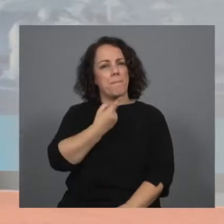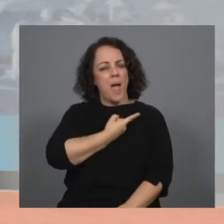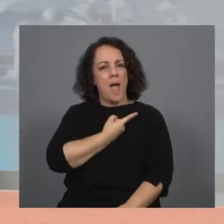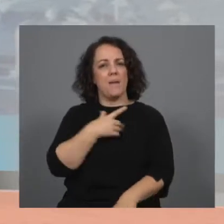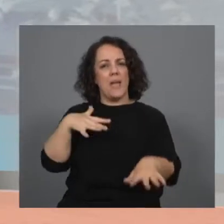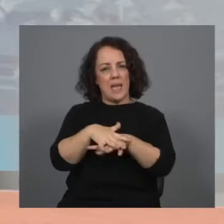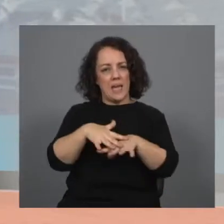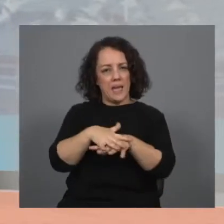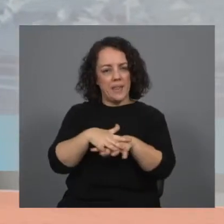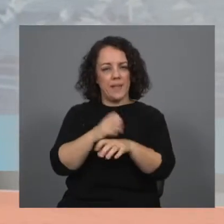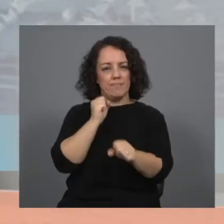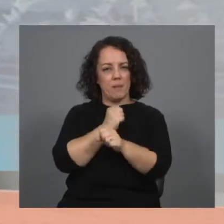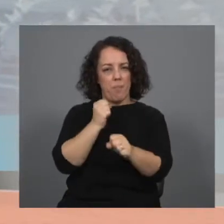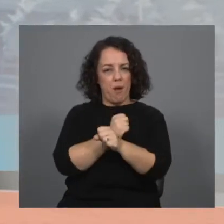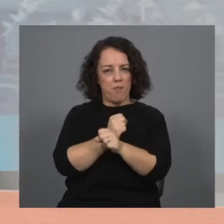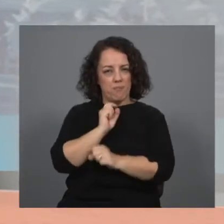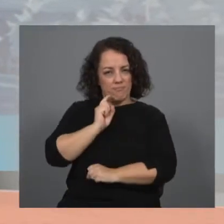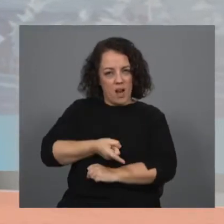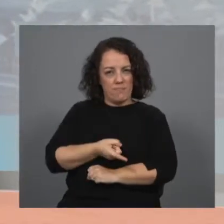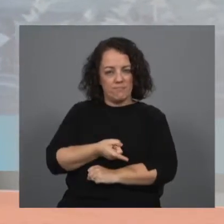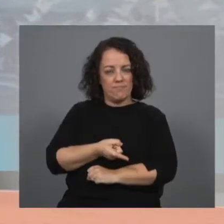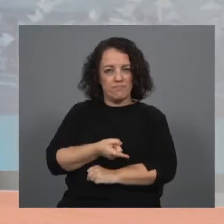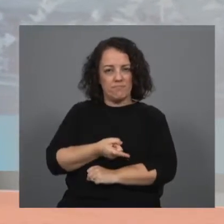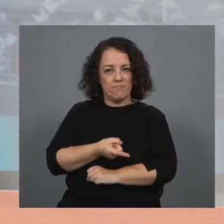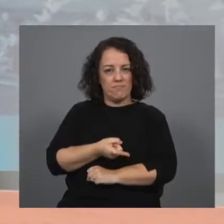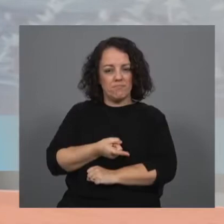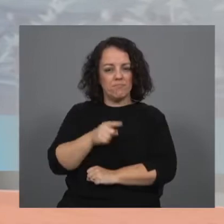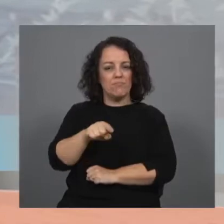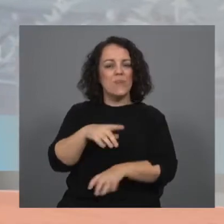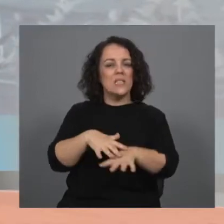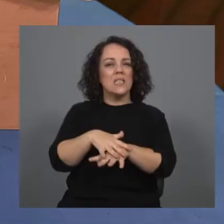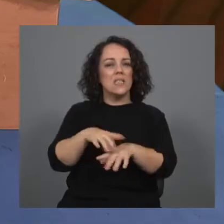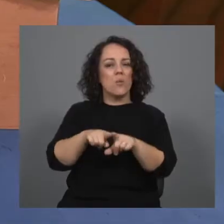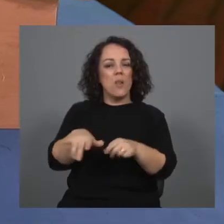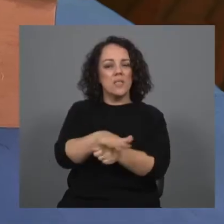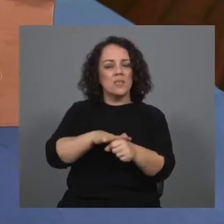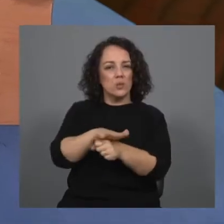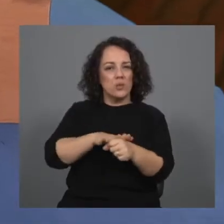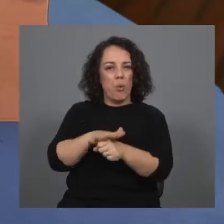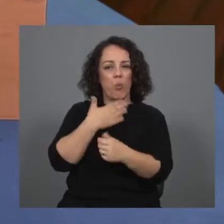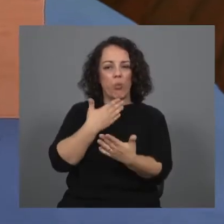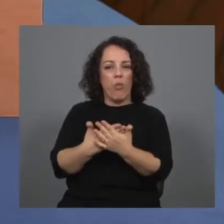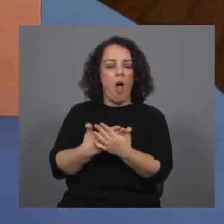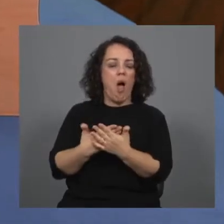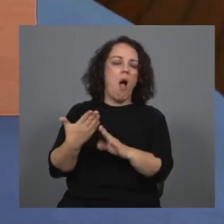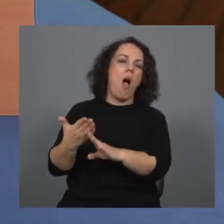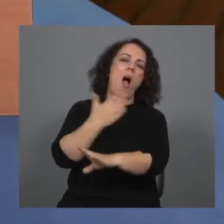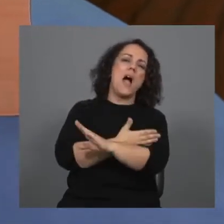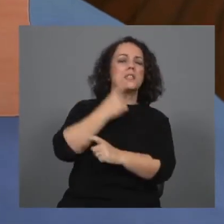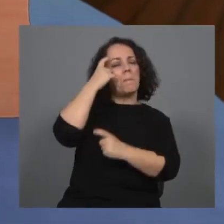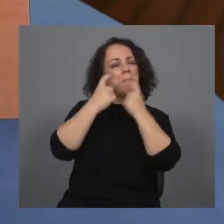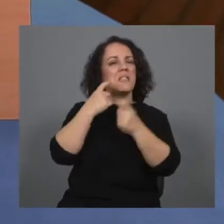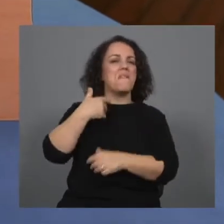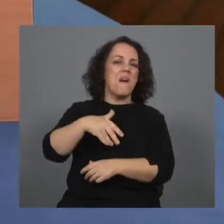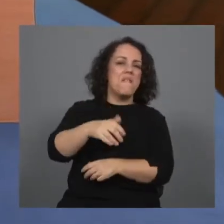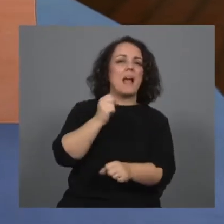rede. Esta situação levou a que se concretizassem passos que estavam pensados já há algum tempo no